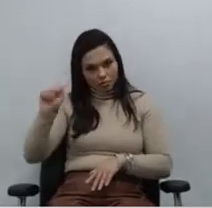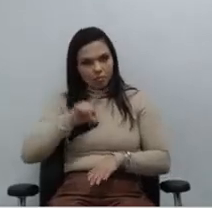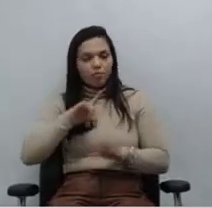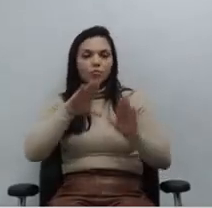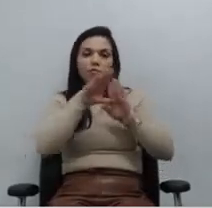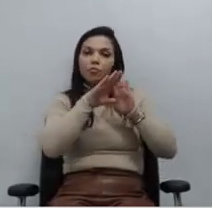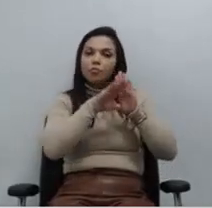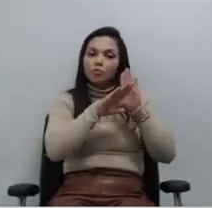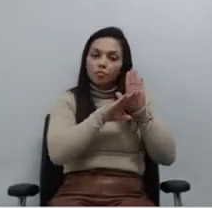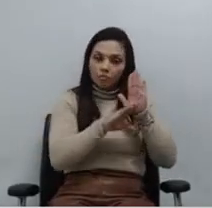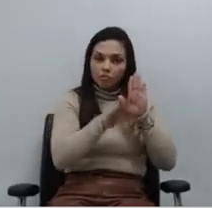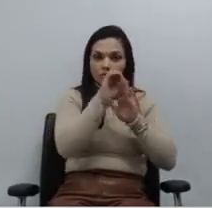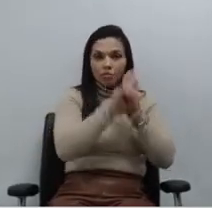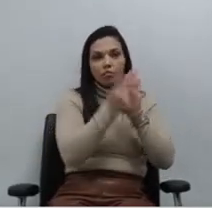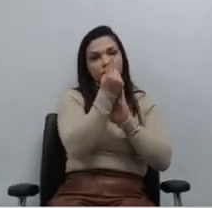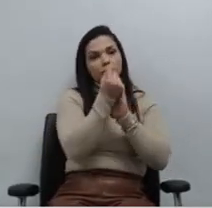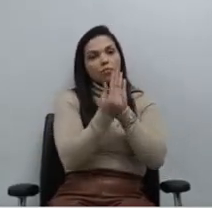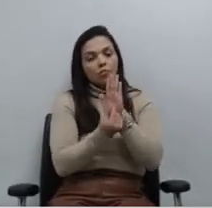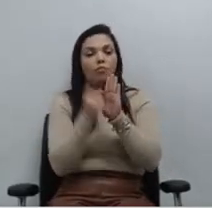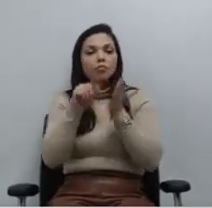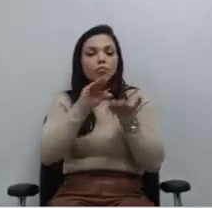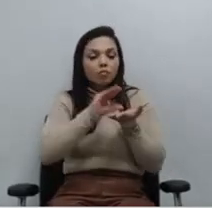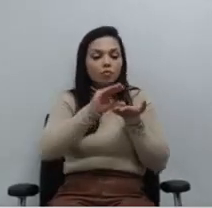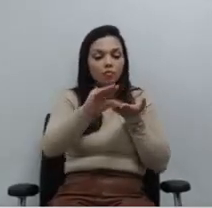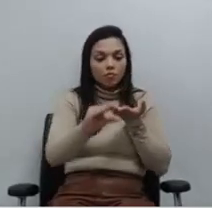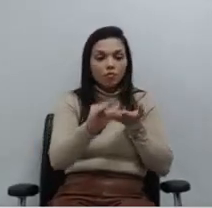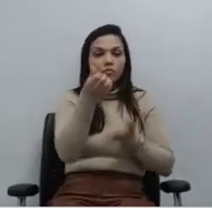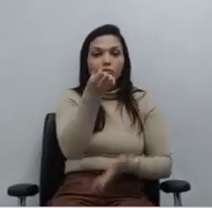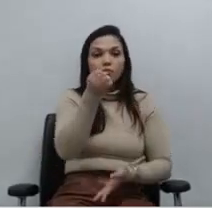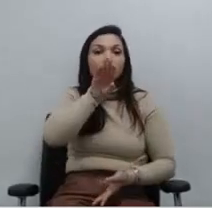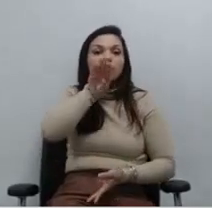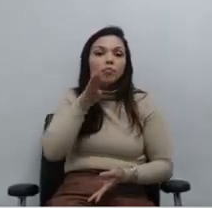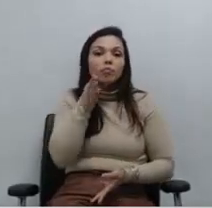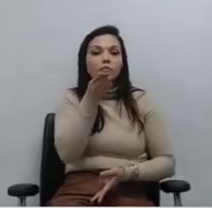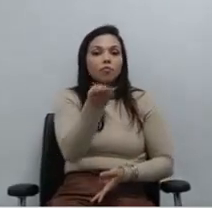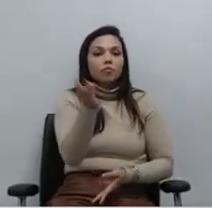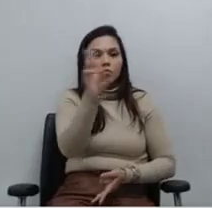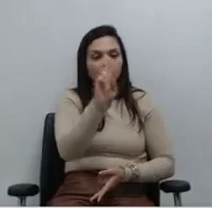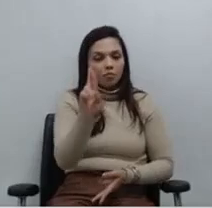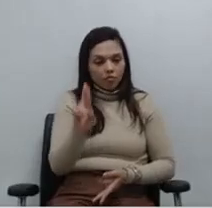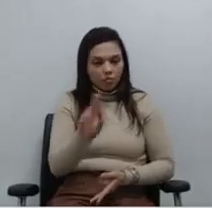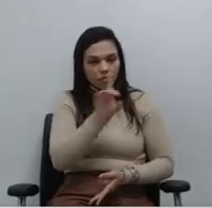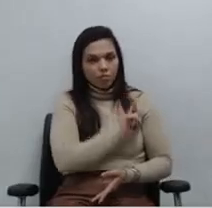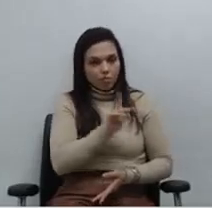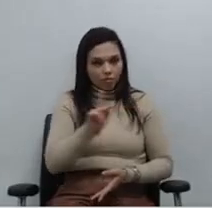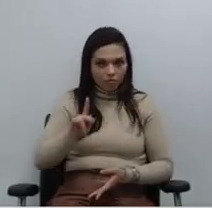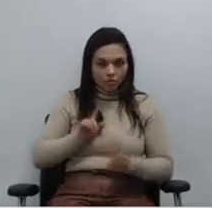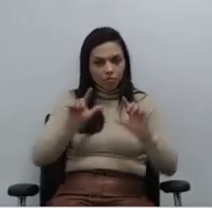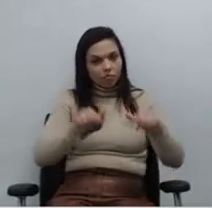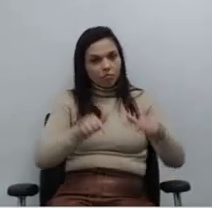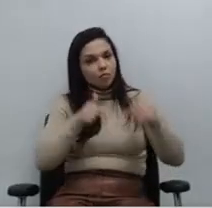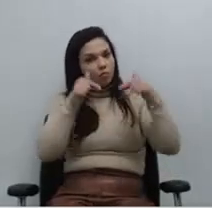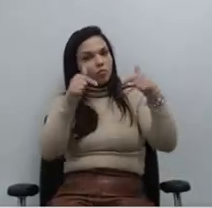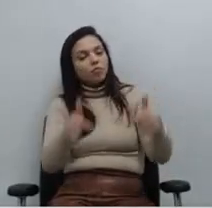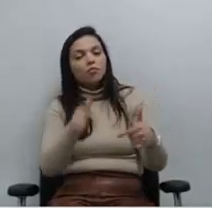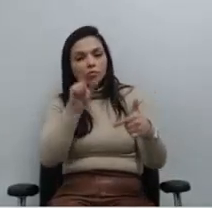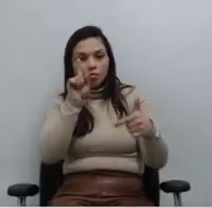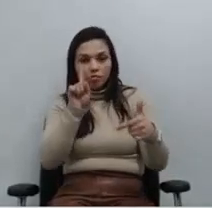programação orçamentária a destinação de um valor de quase 6 bilhões à Defensoria Pública, atribuindo a execução de ações de assistência jurídica